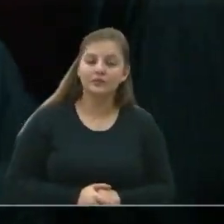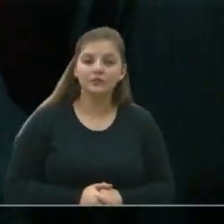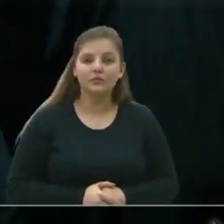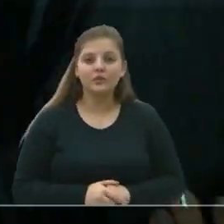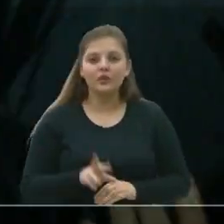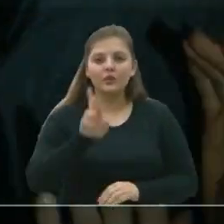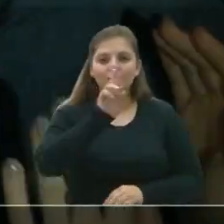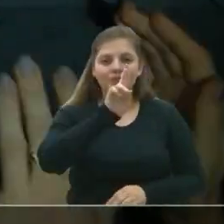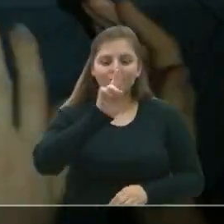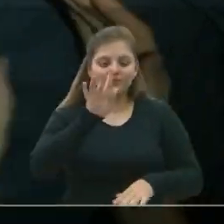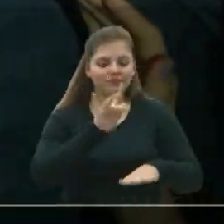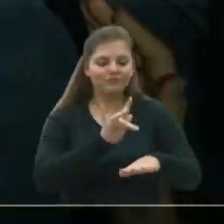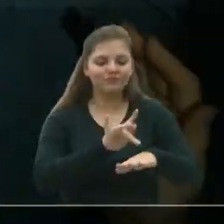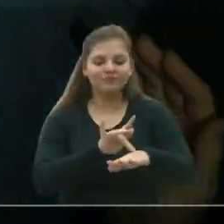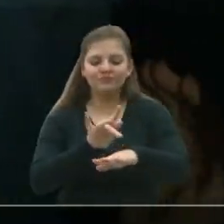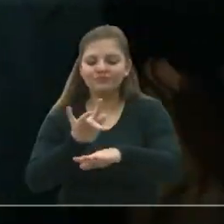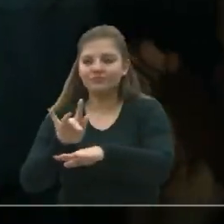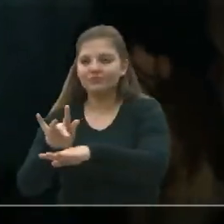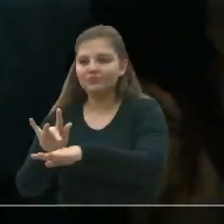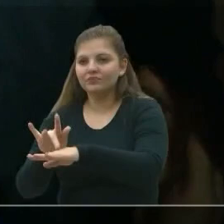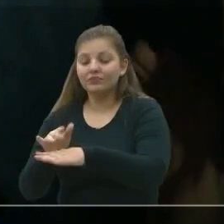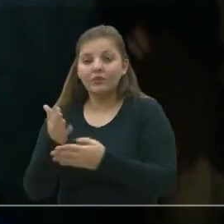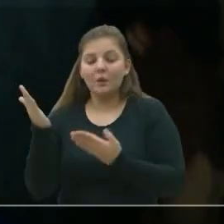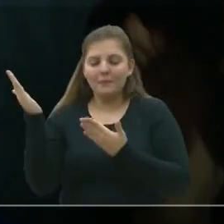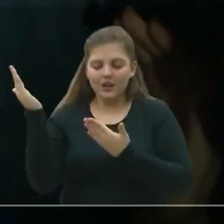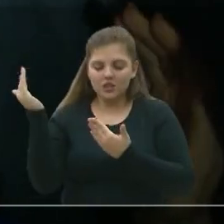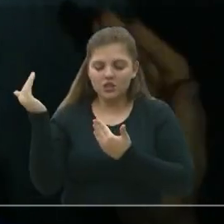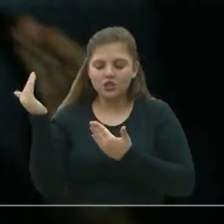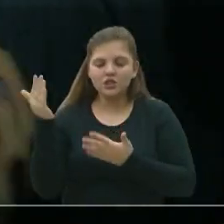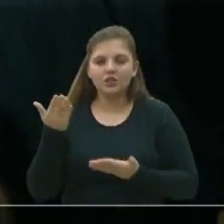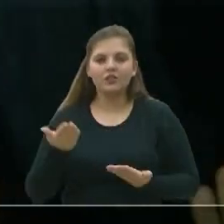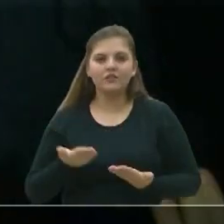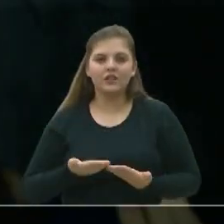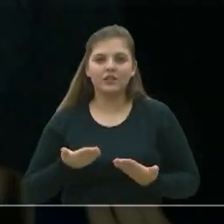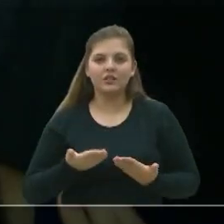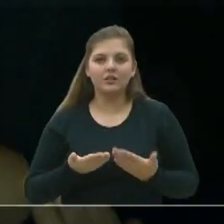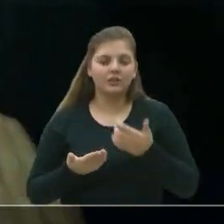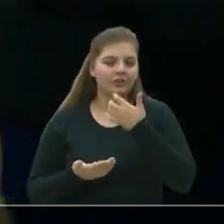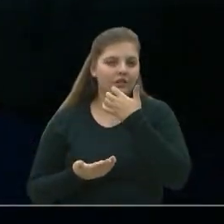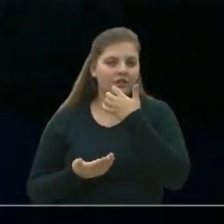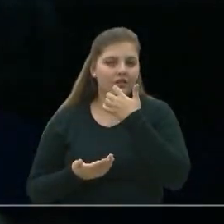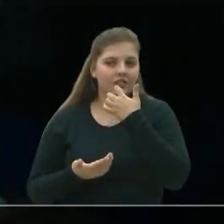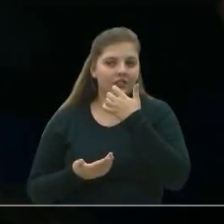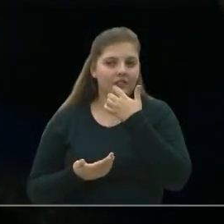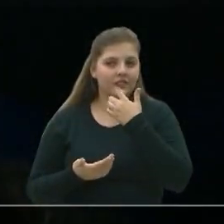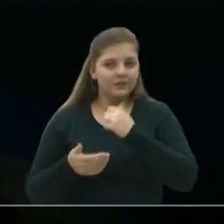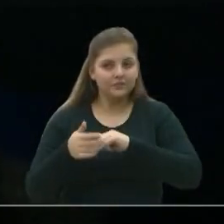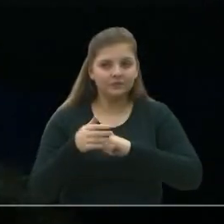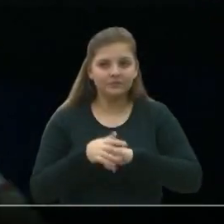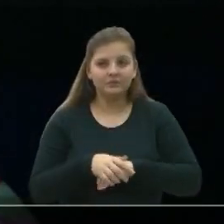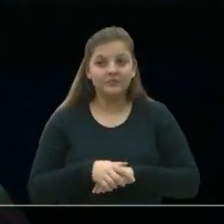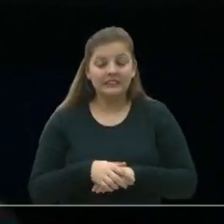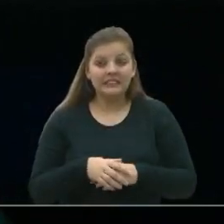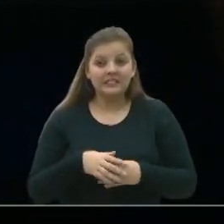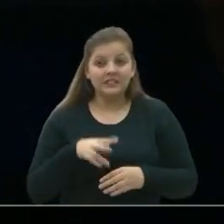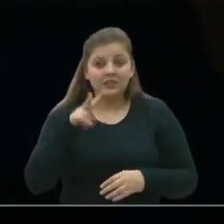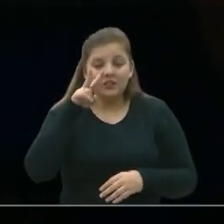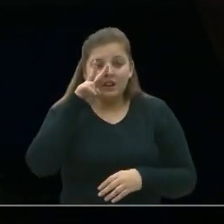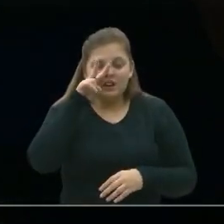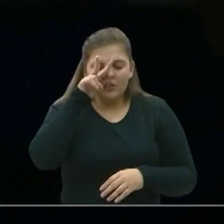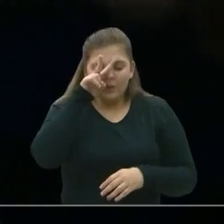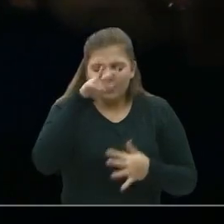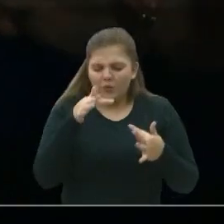Está tocando um adolescente com fortes